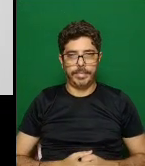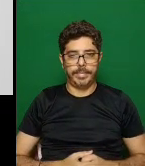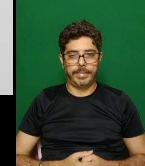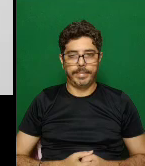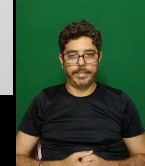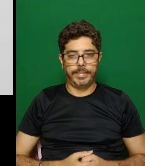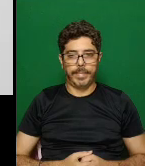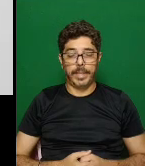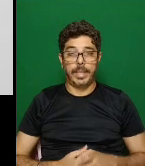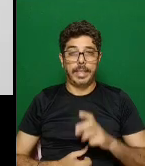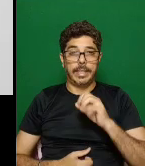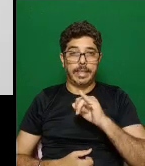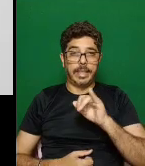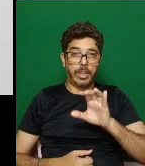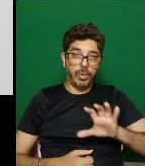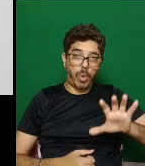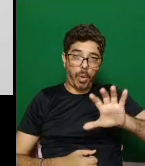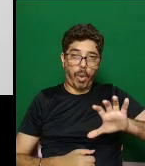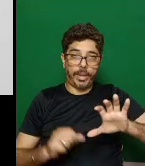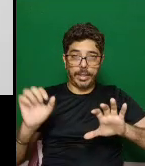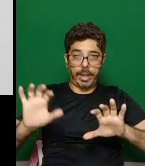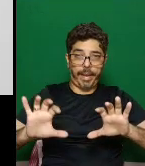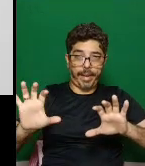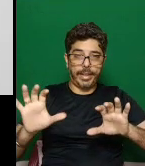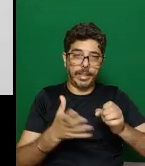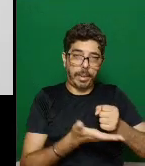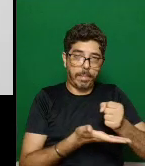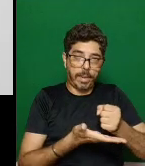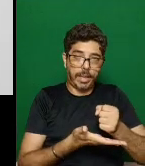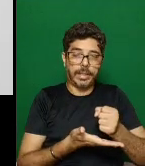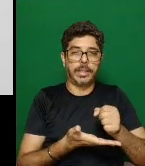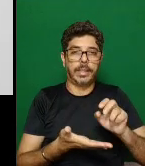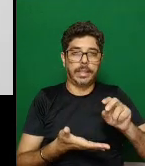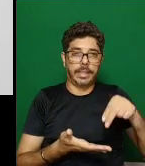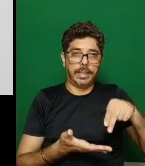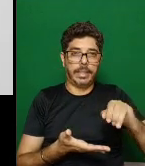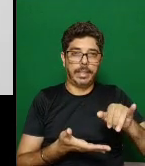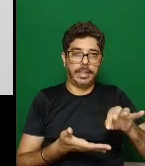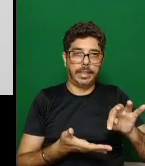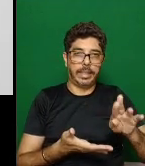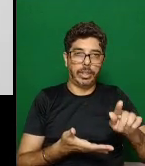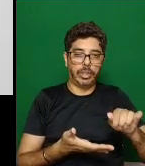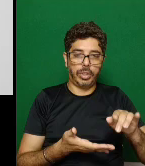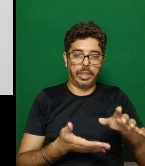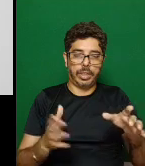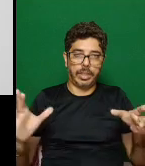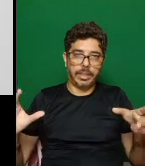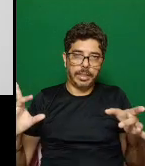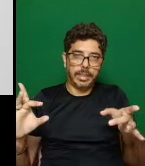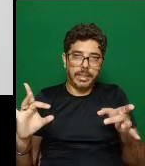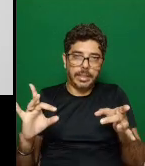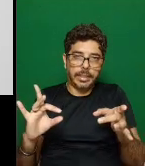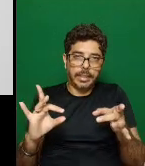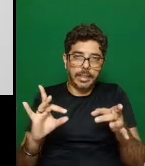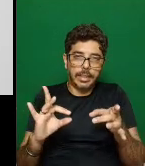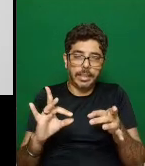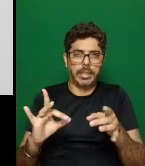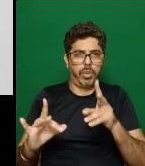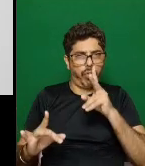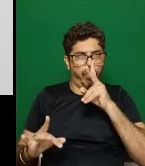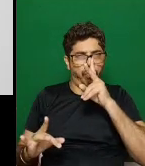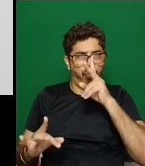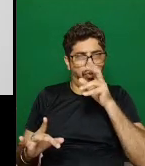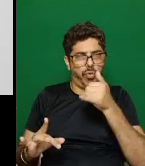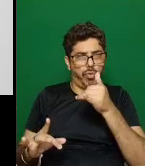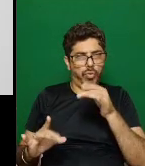Somente quando os sítios carregados dos pares de bases nitrogenadas estão próximos é que a força eletrostática se torna